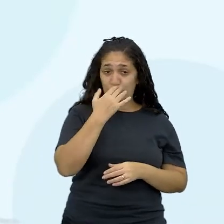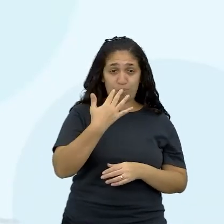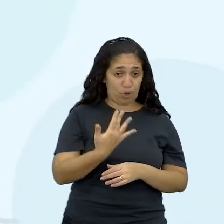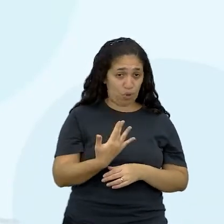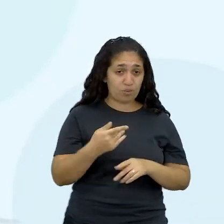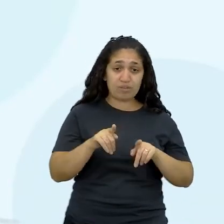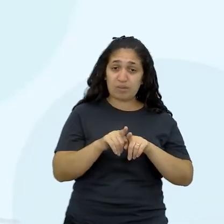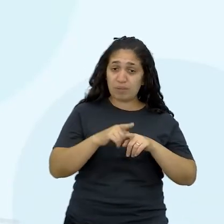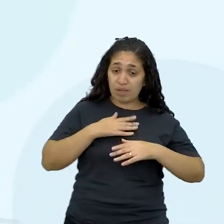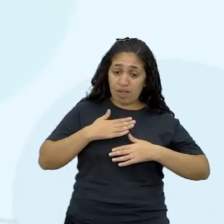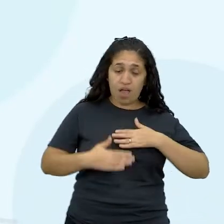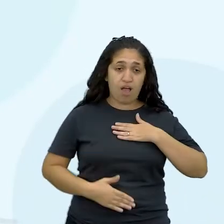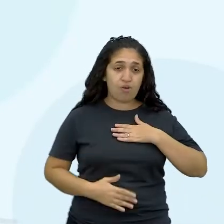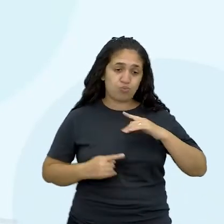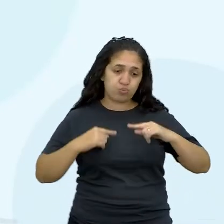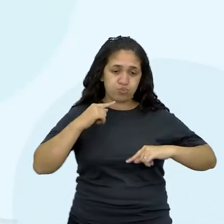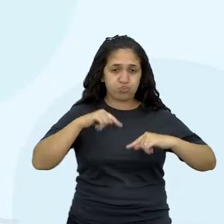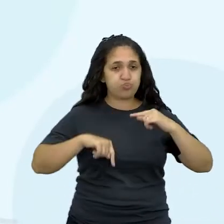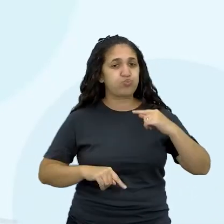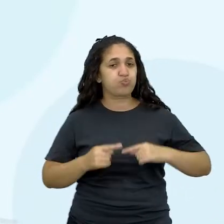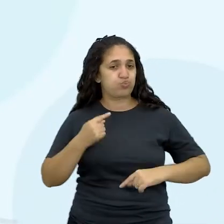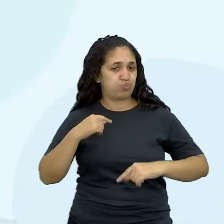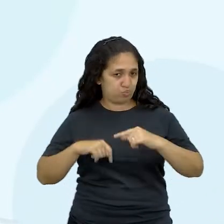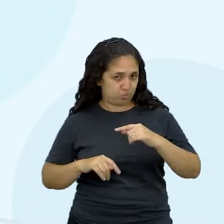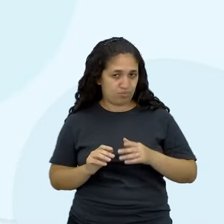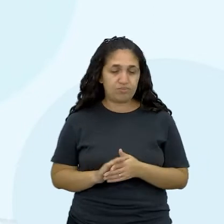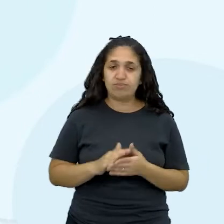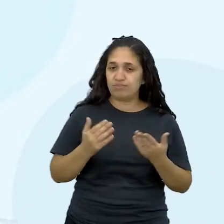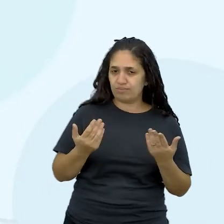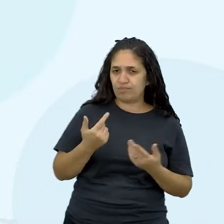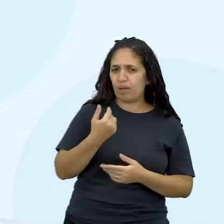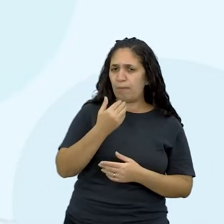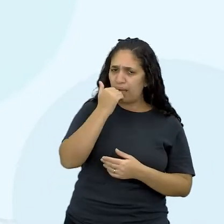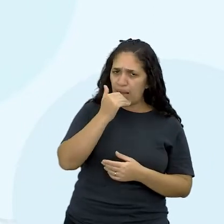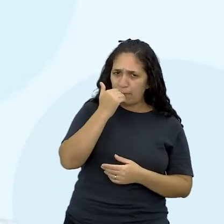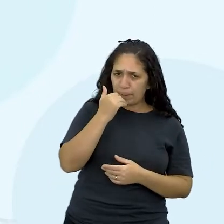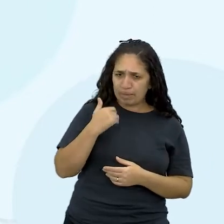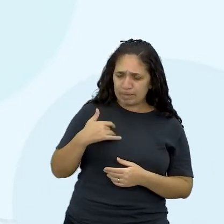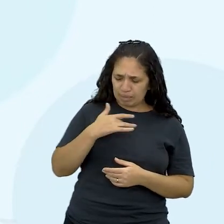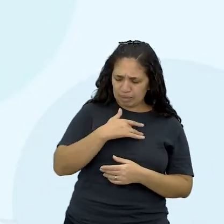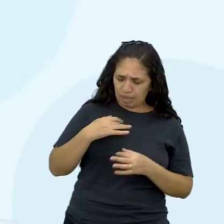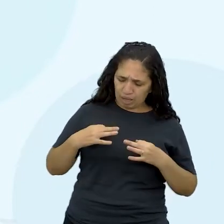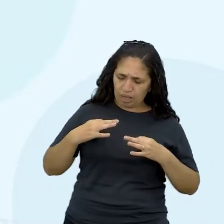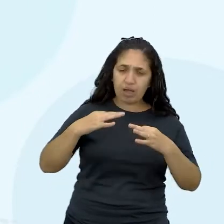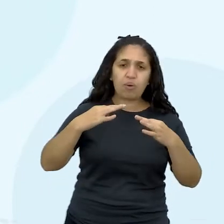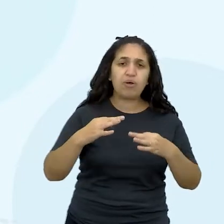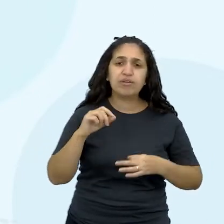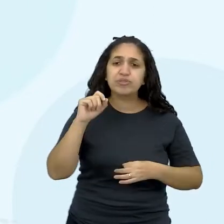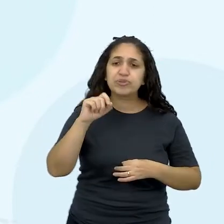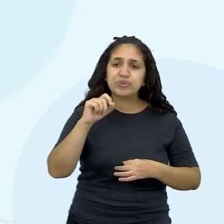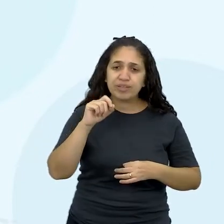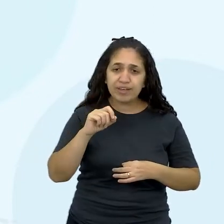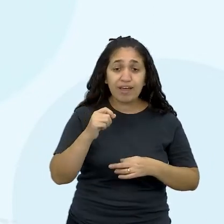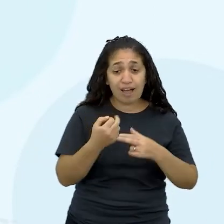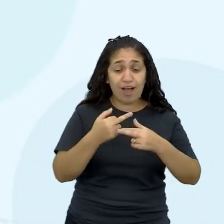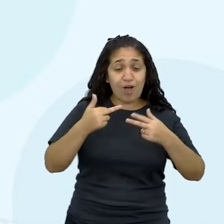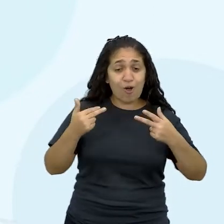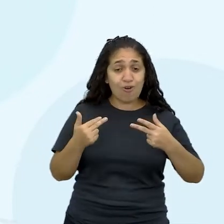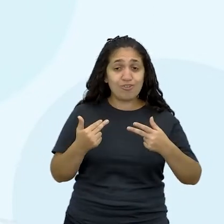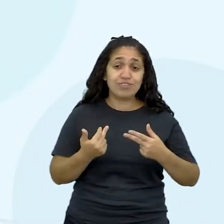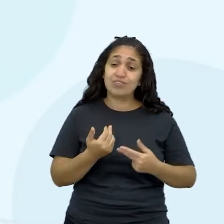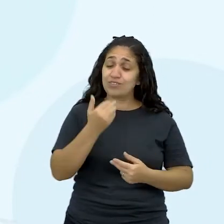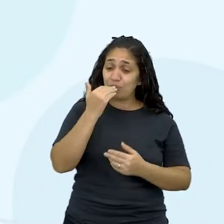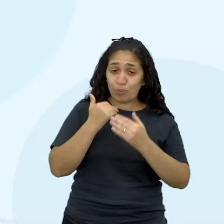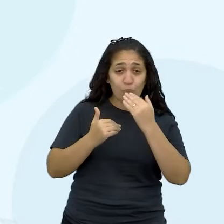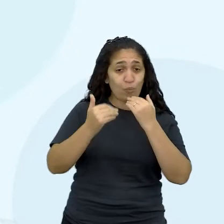o funcionamento do corpo. Então, aquilo que torna a minha alimentação adequada e saudável é aquilo que faz com que eu tenha